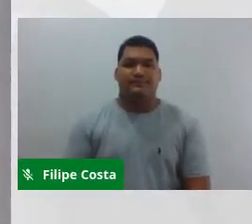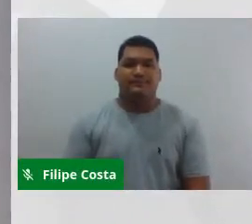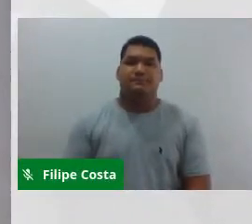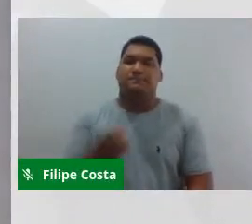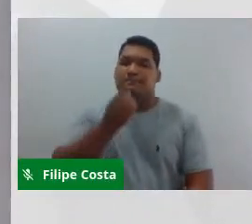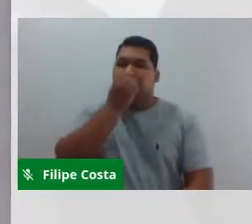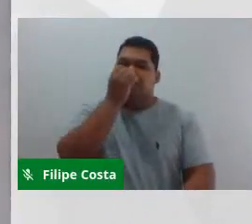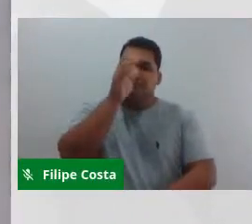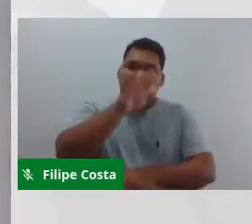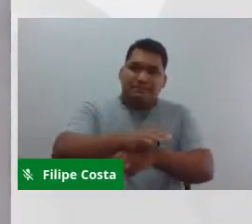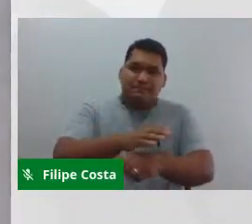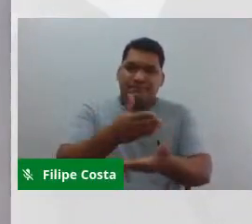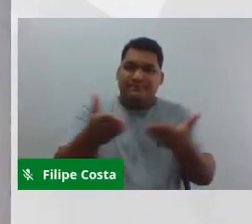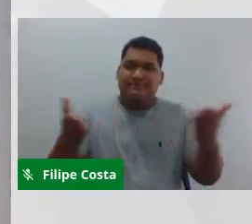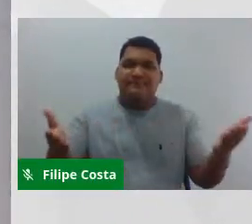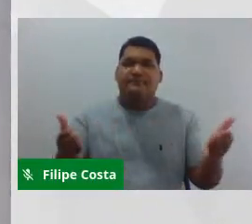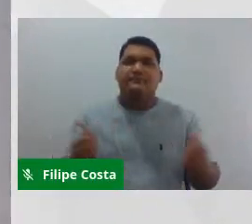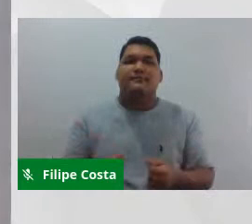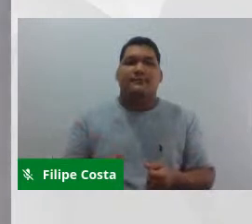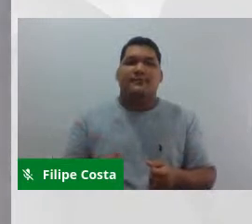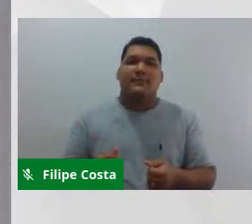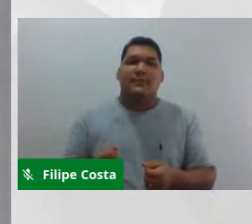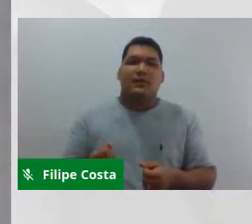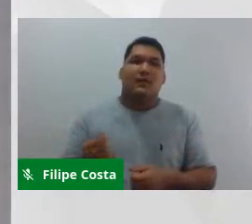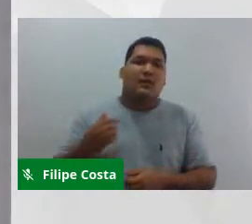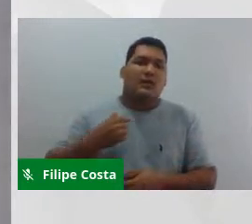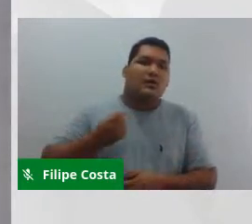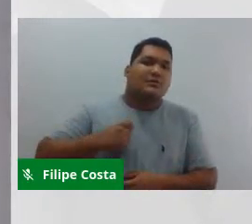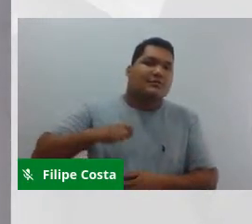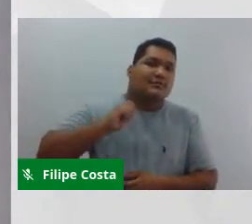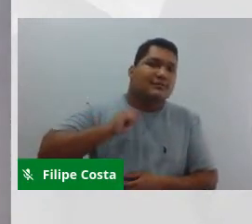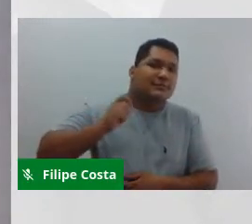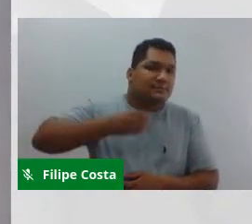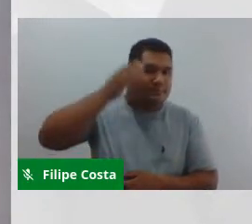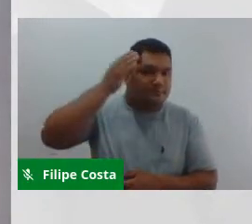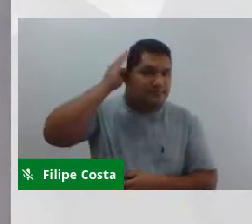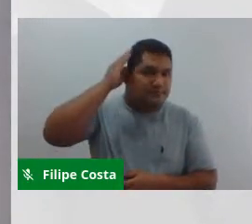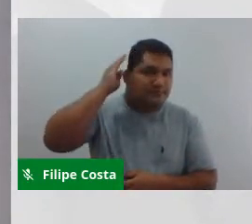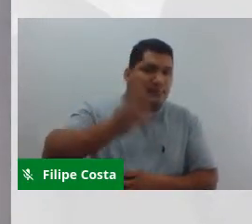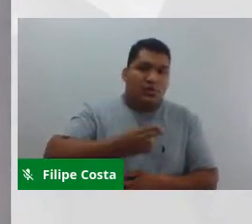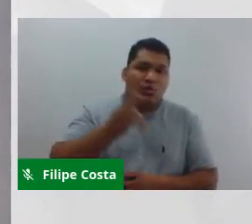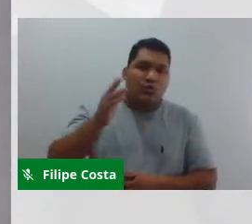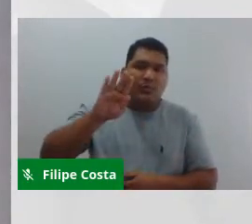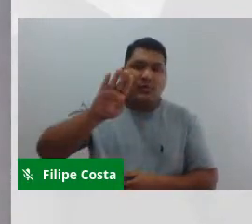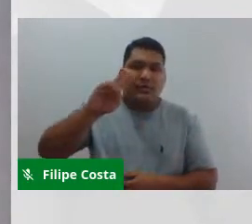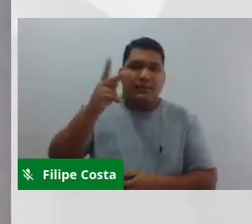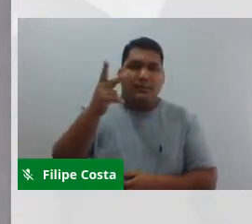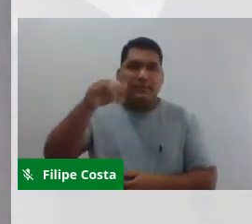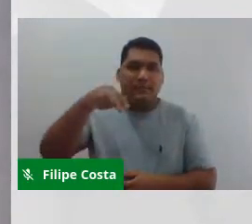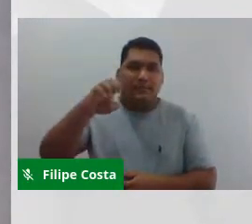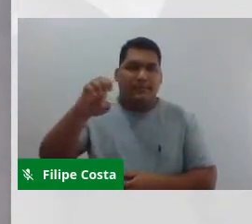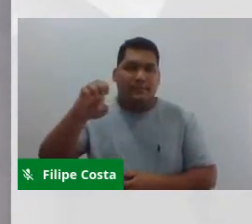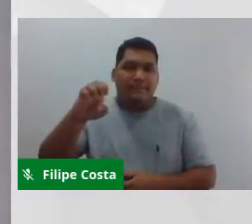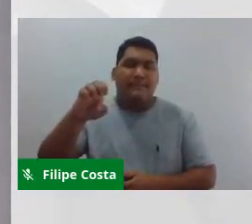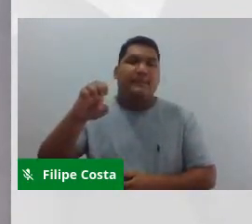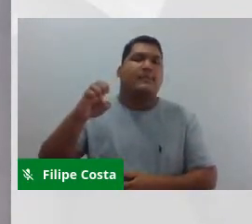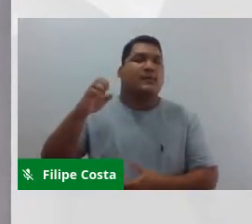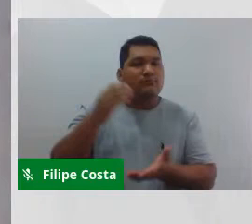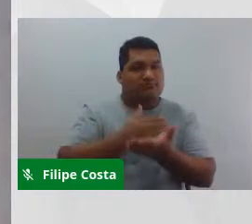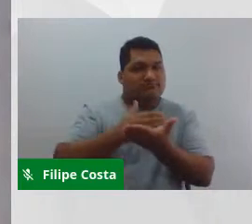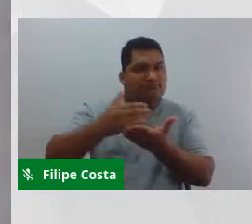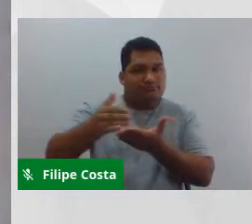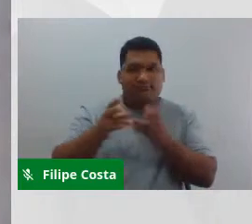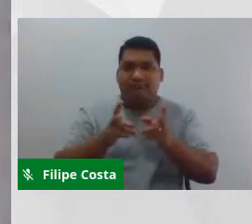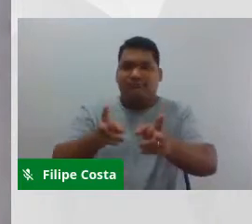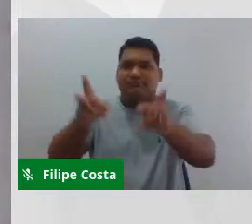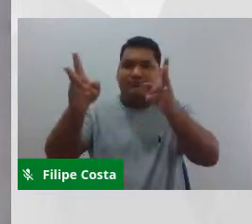Boa tarde a todos. Eu sou o professor Breibe de Mesquita e é com muita satisfação que darei continuidade à programação da